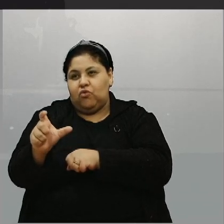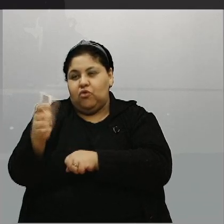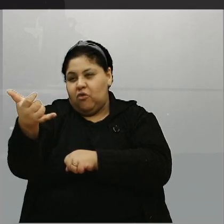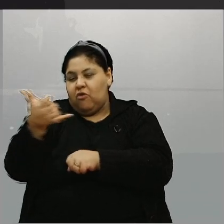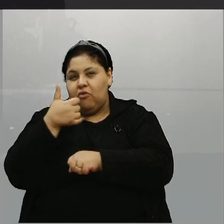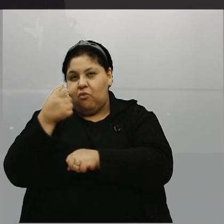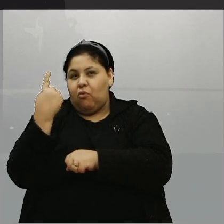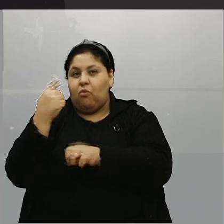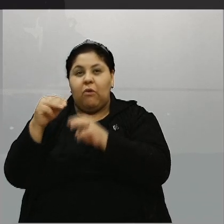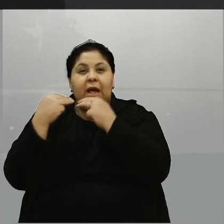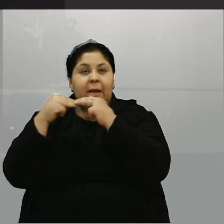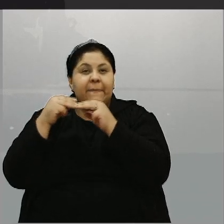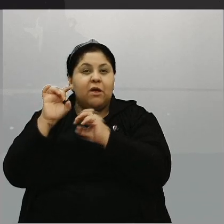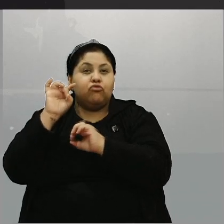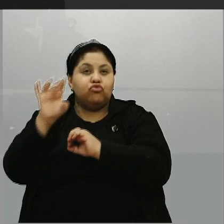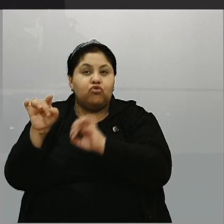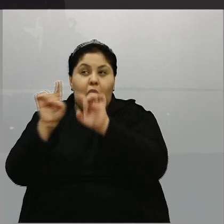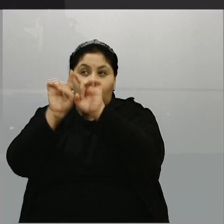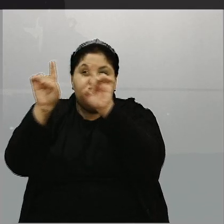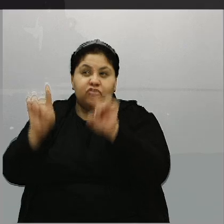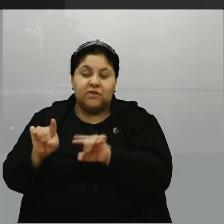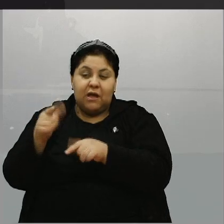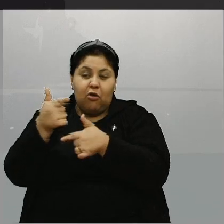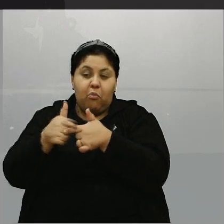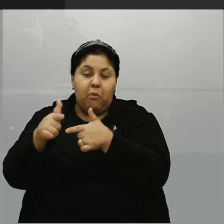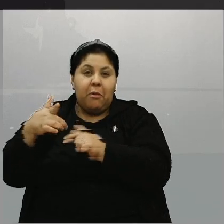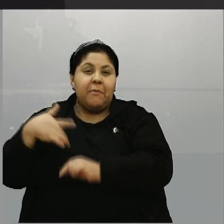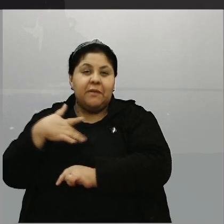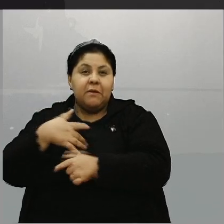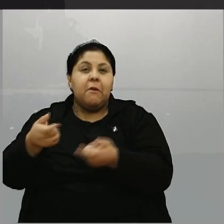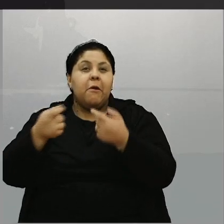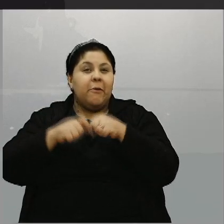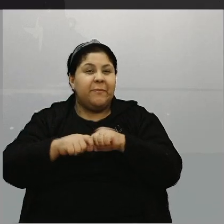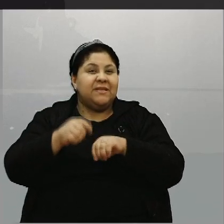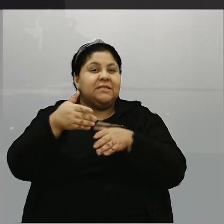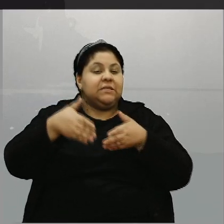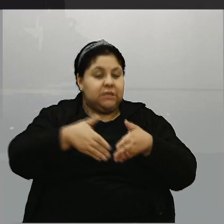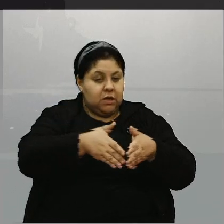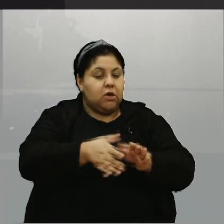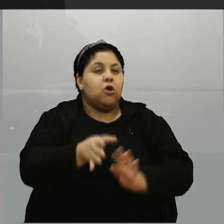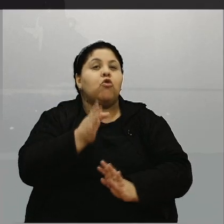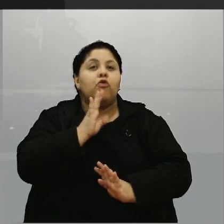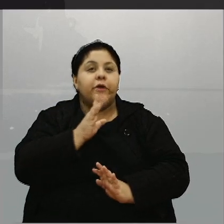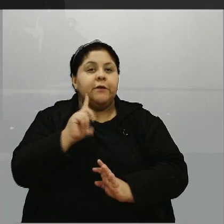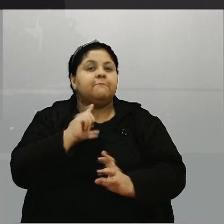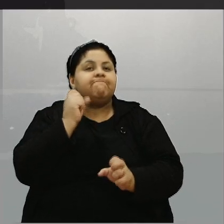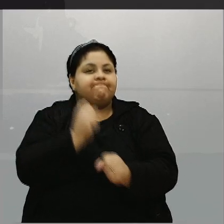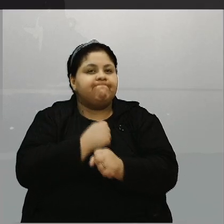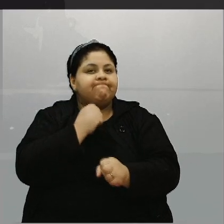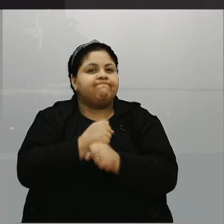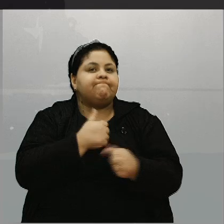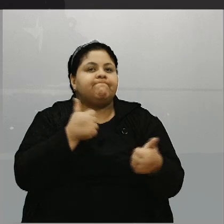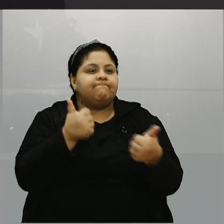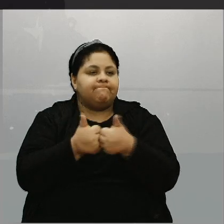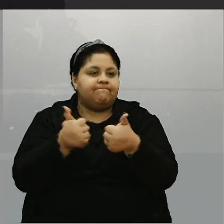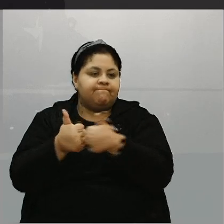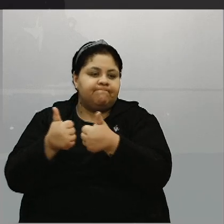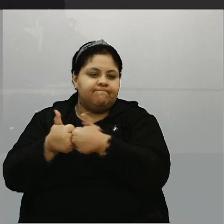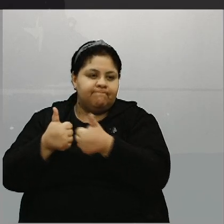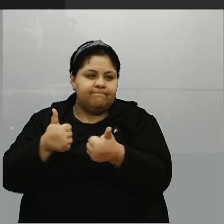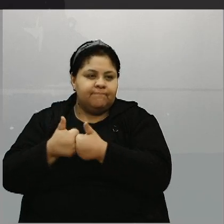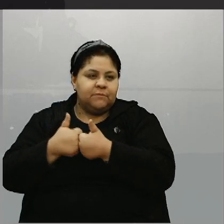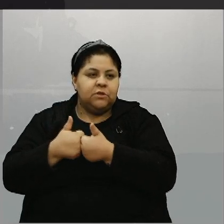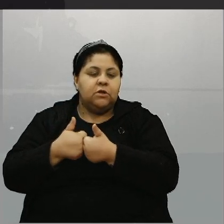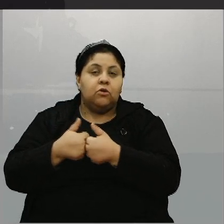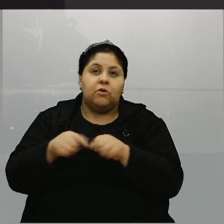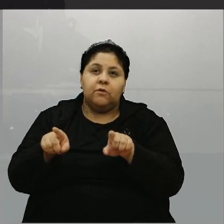de saúde, e lá eu já te falei, precisa, naquela estrada lá, eu conheço ela muito bem, tem construções muito próximas, precisa em torno de